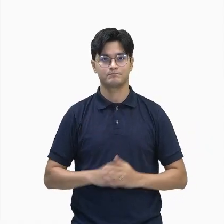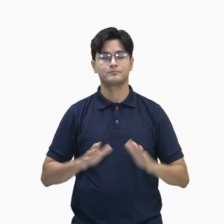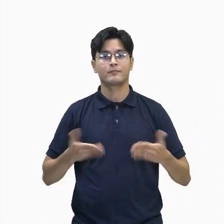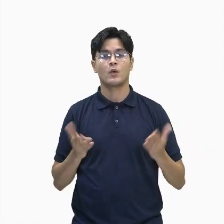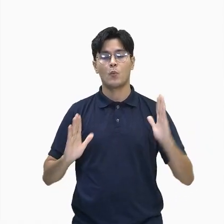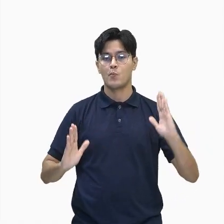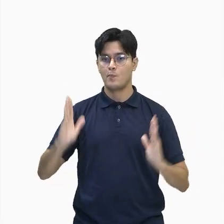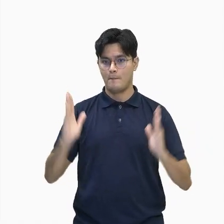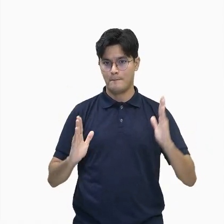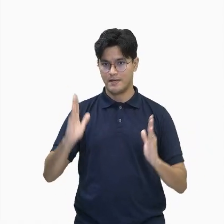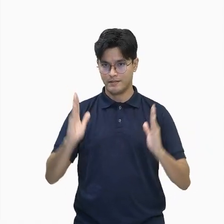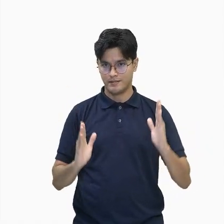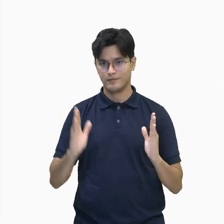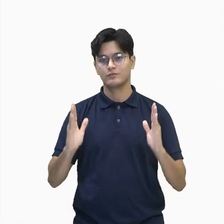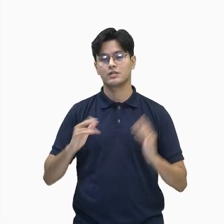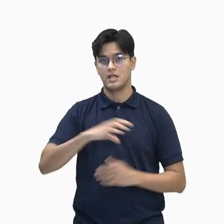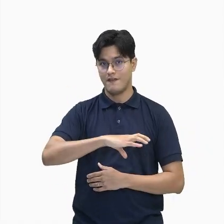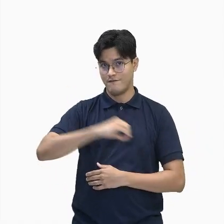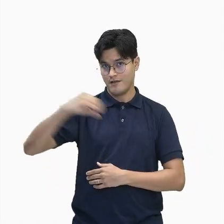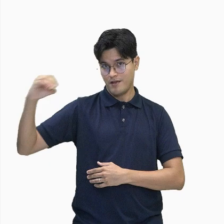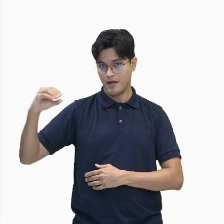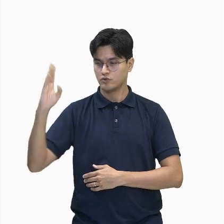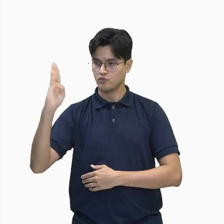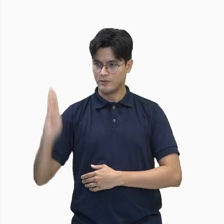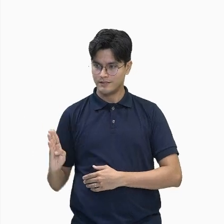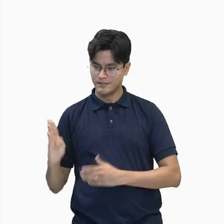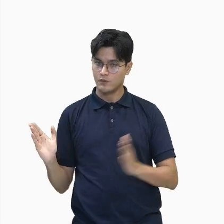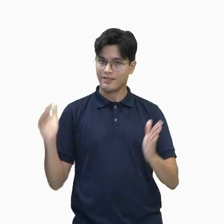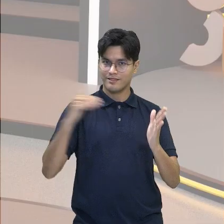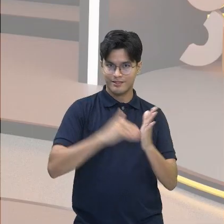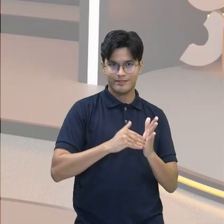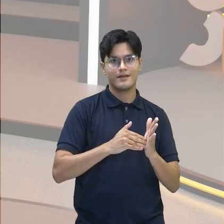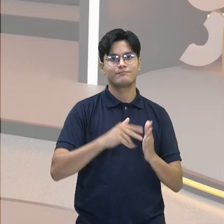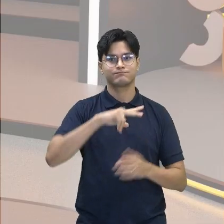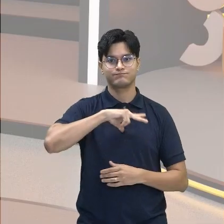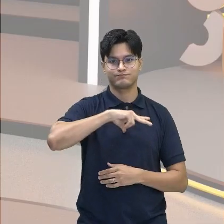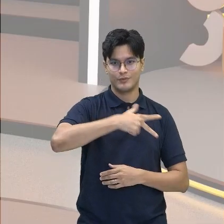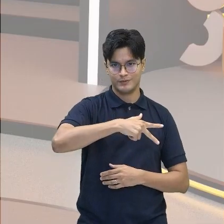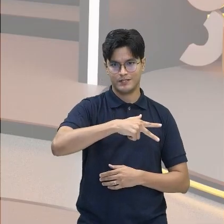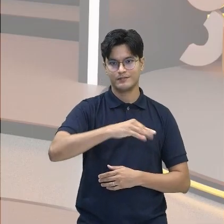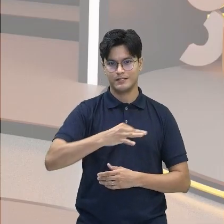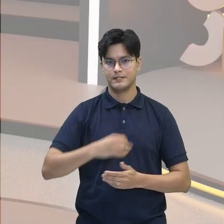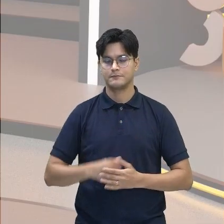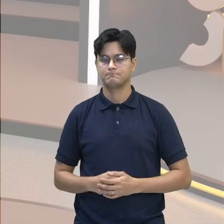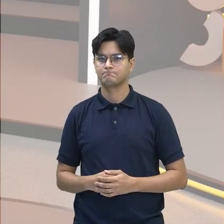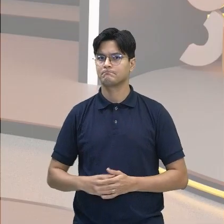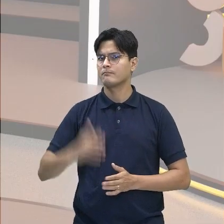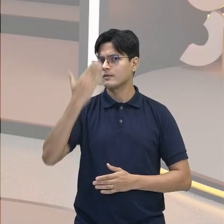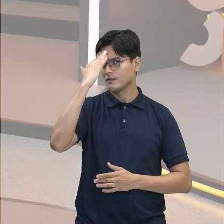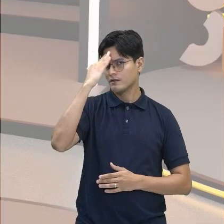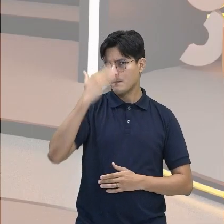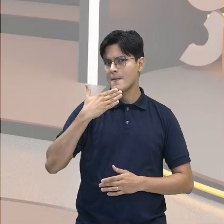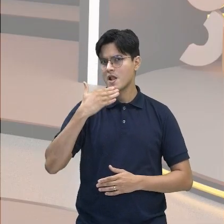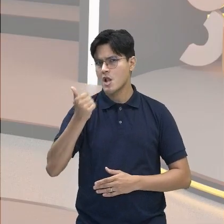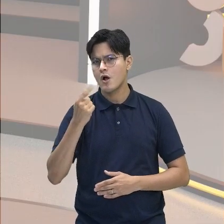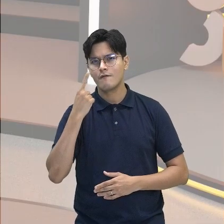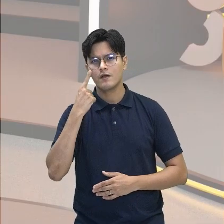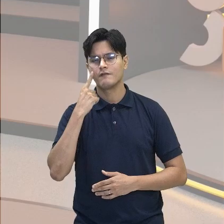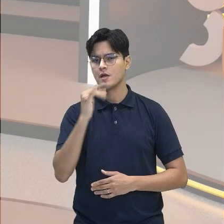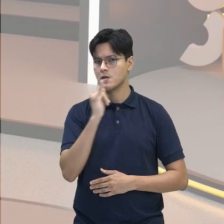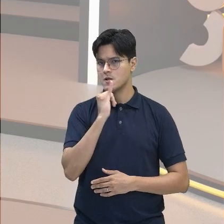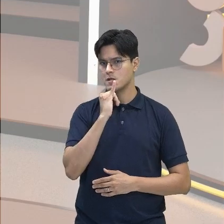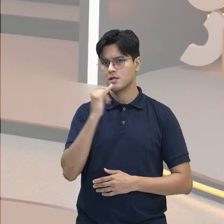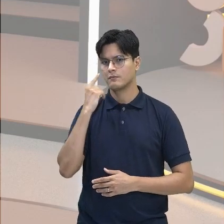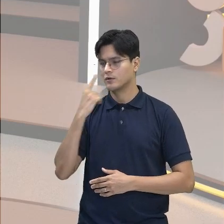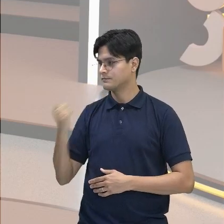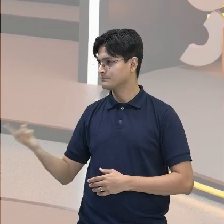duração de uma viagem entre Brasil e Portugal. Para a gente entender melhor, a gente vai pegar um exemplo aqui que